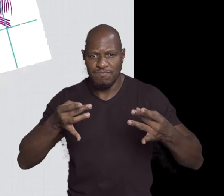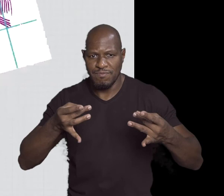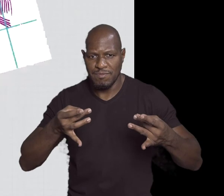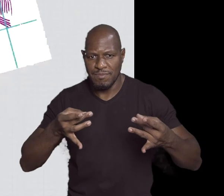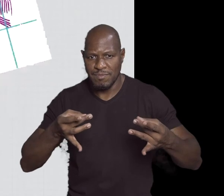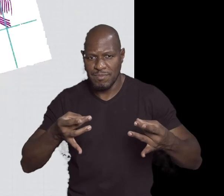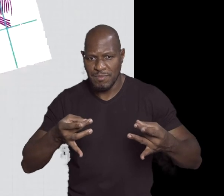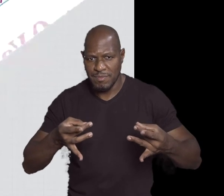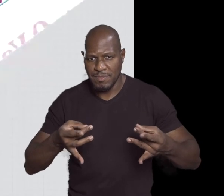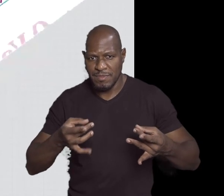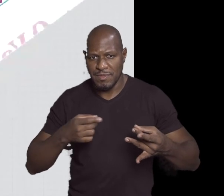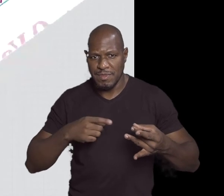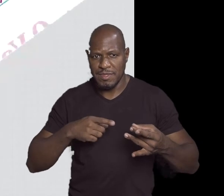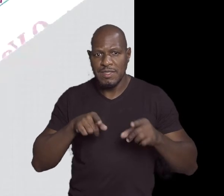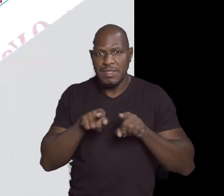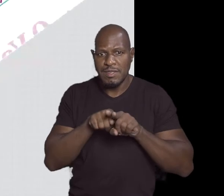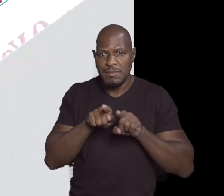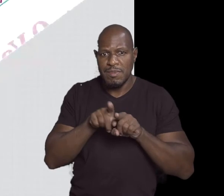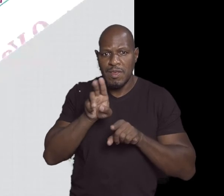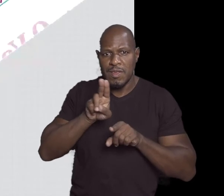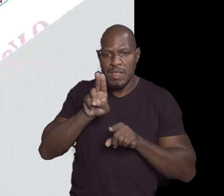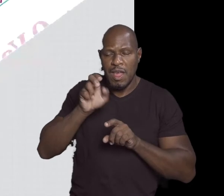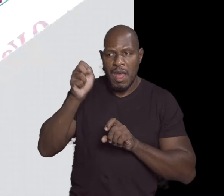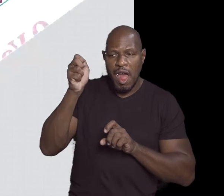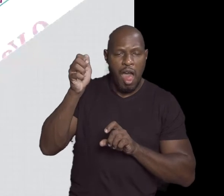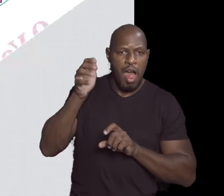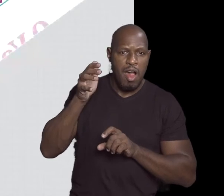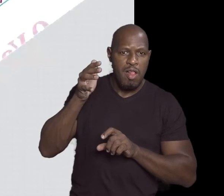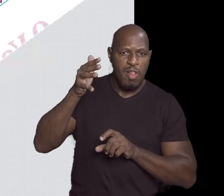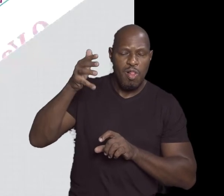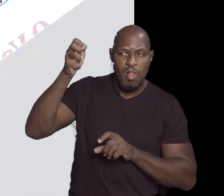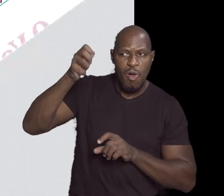na hora de fazer a luz também com rachura.